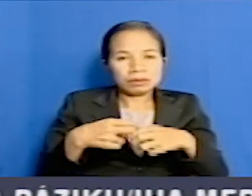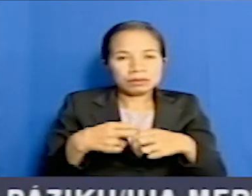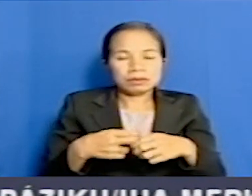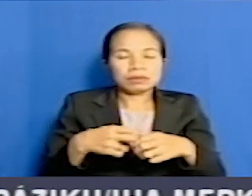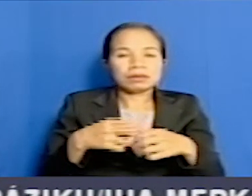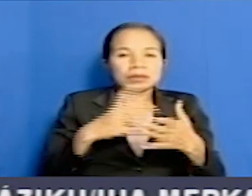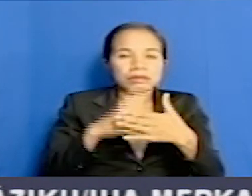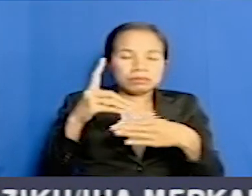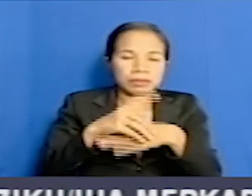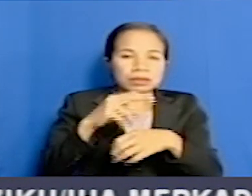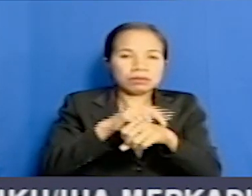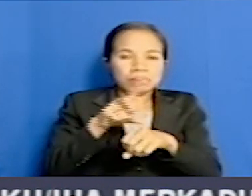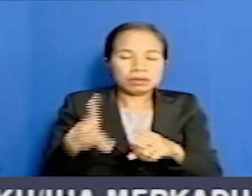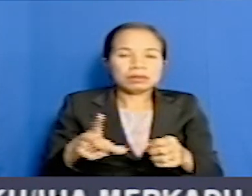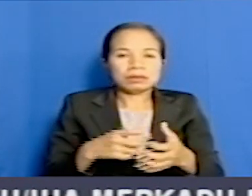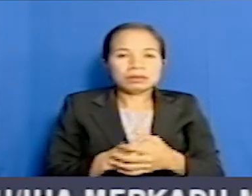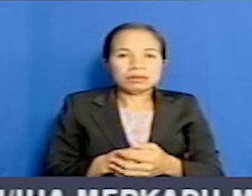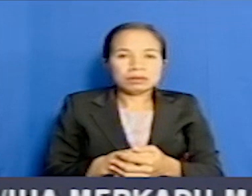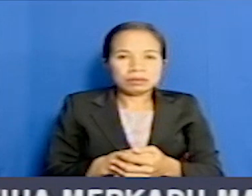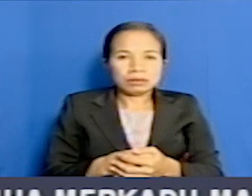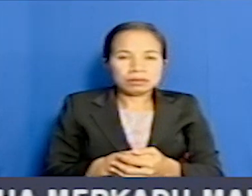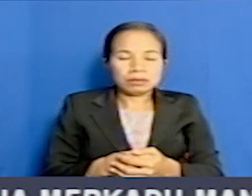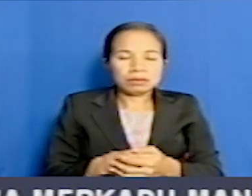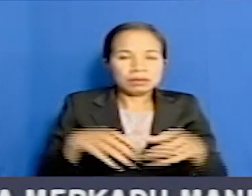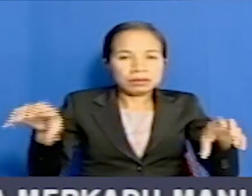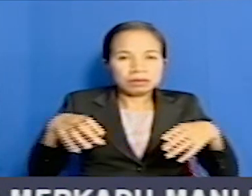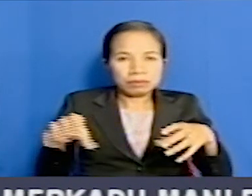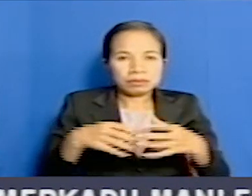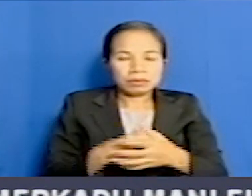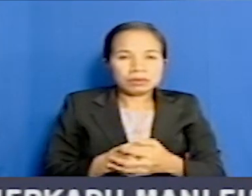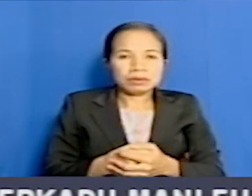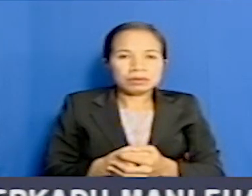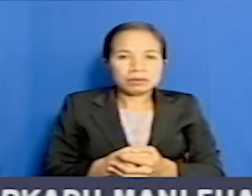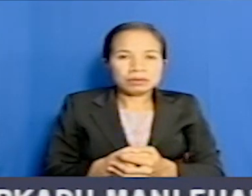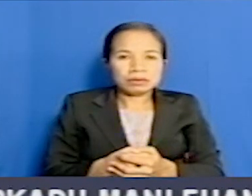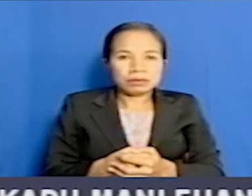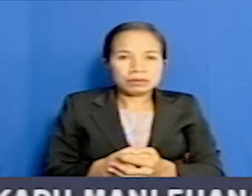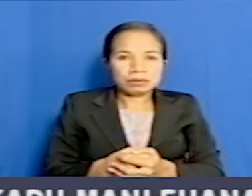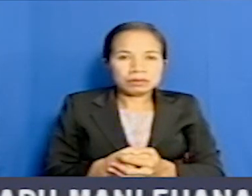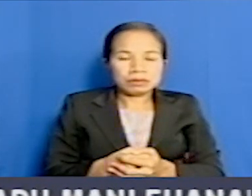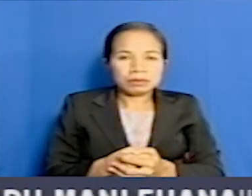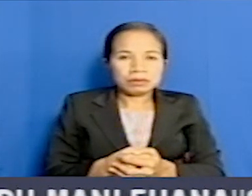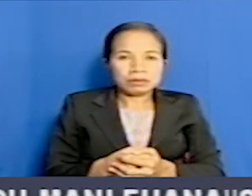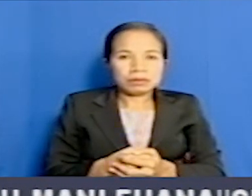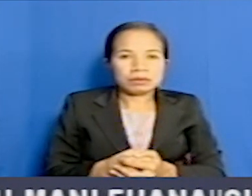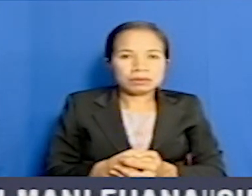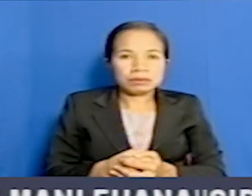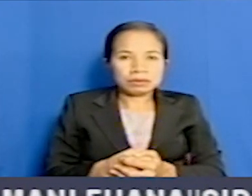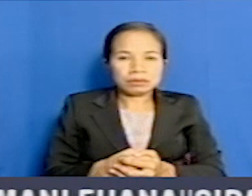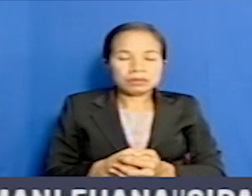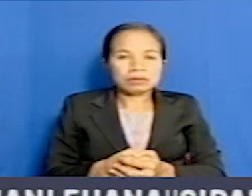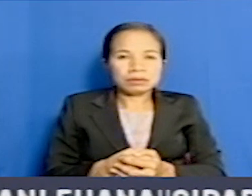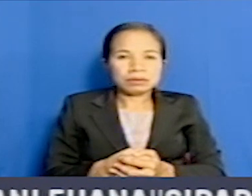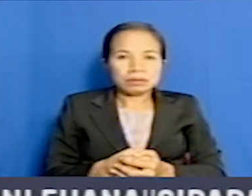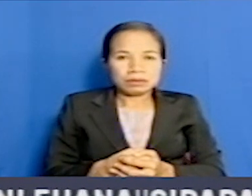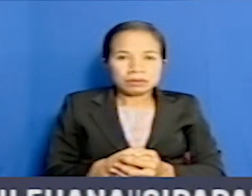nacional, com acesso adequado a serviços básicos, essenciais e de proteção social, em